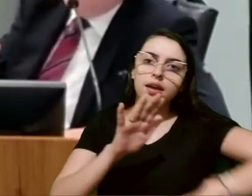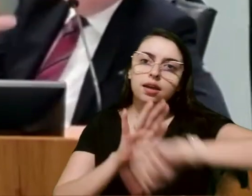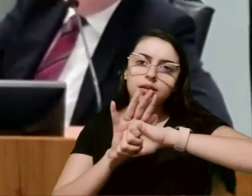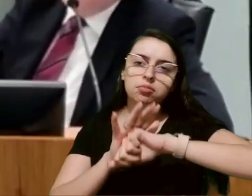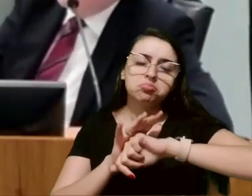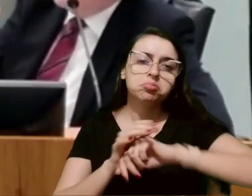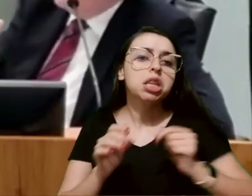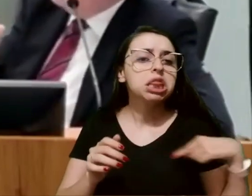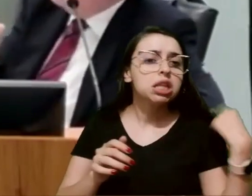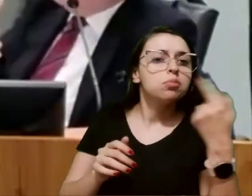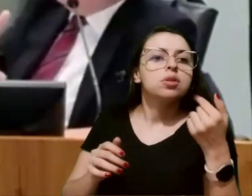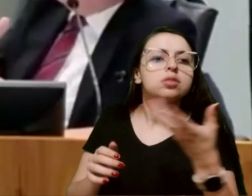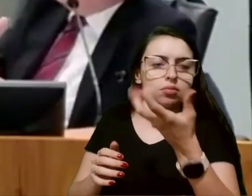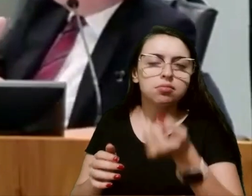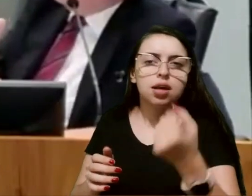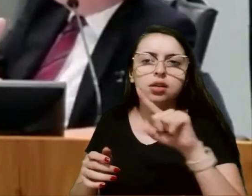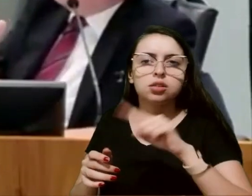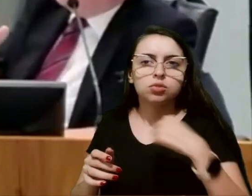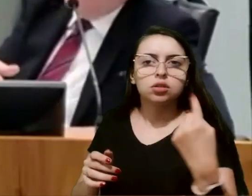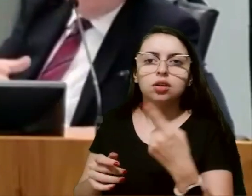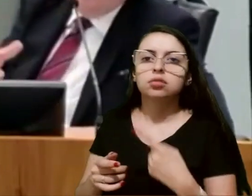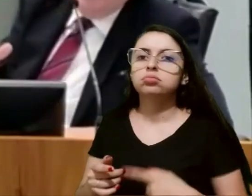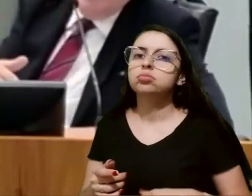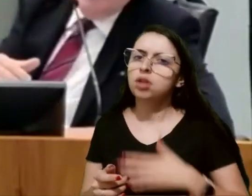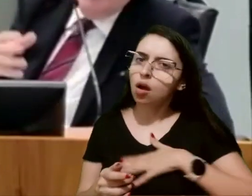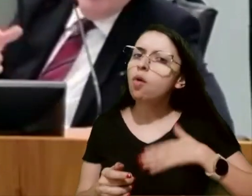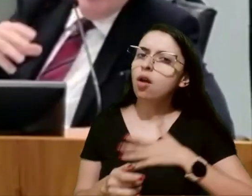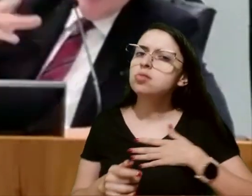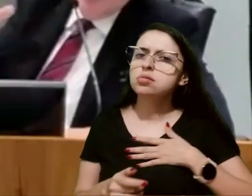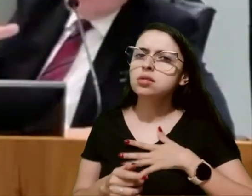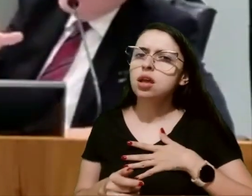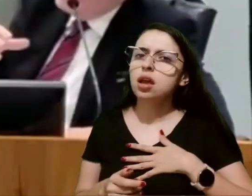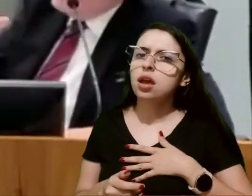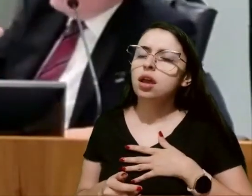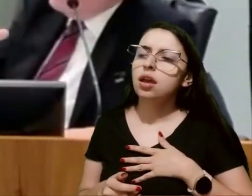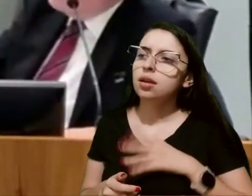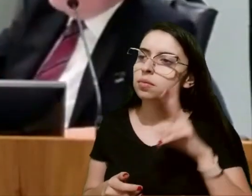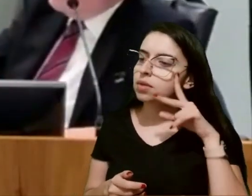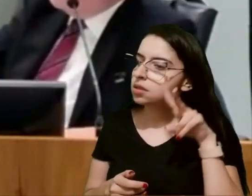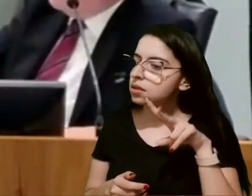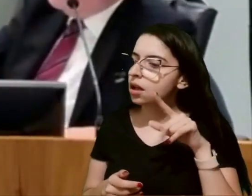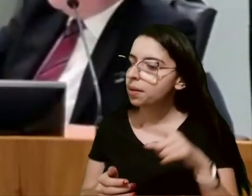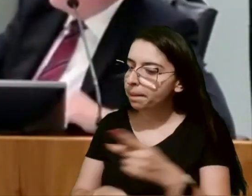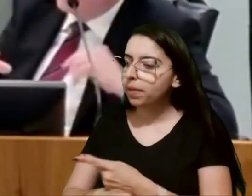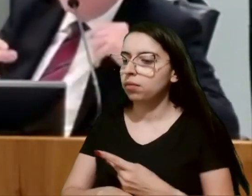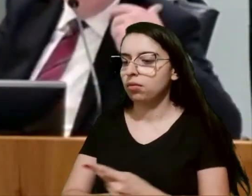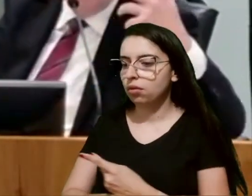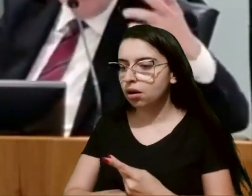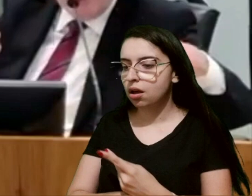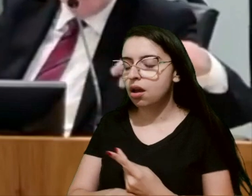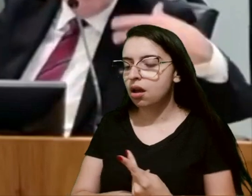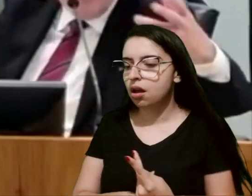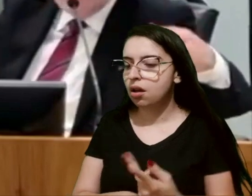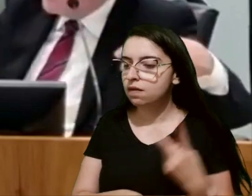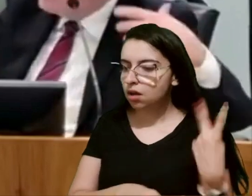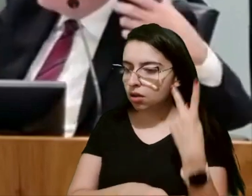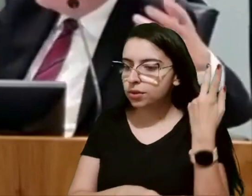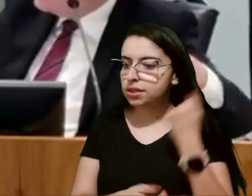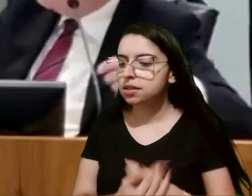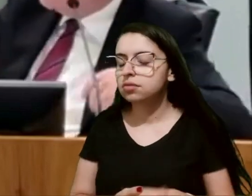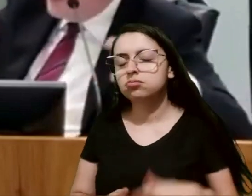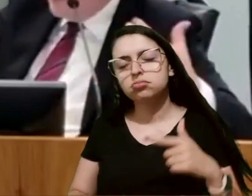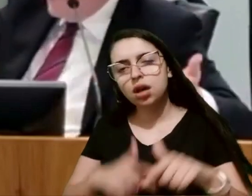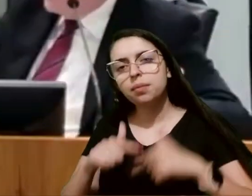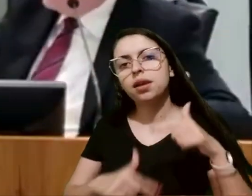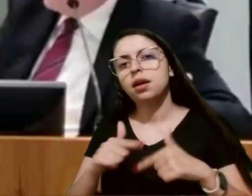vara criminal. Depois eu peço. Aí fui para a vara criminal e acabei tomando gosto ali por aquilo, porque o meu pensamento sempre foi também de buscar a eficiência do